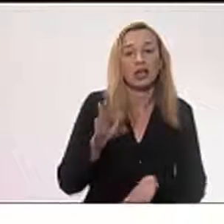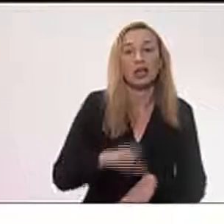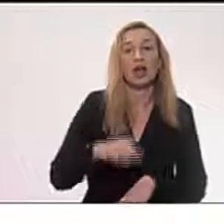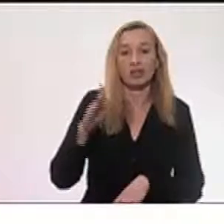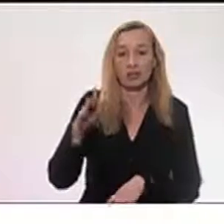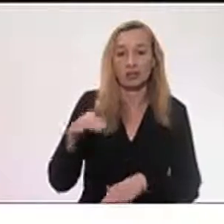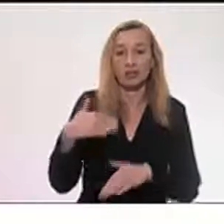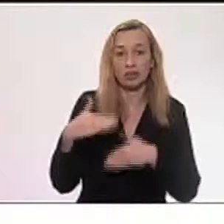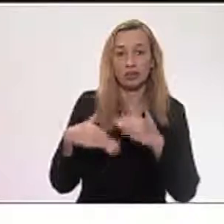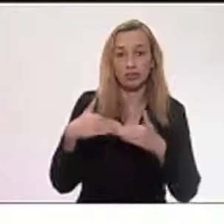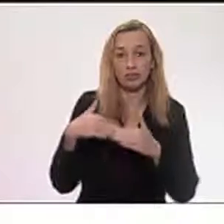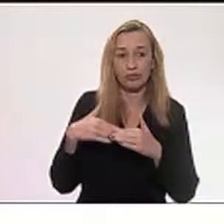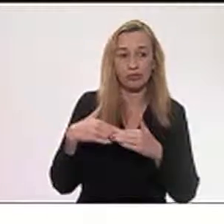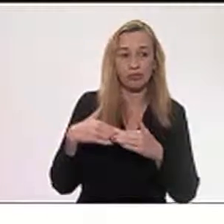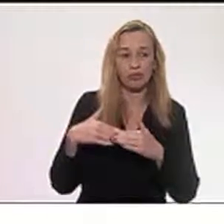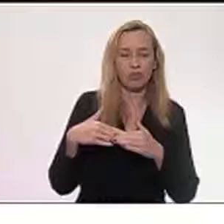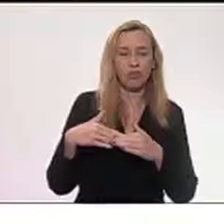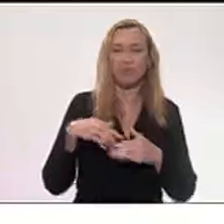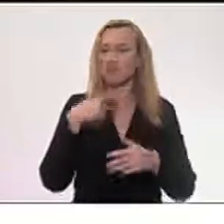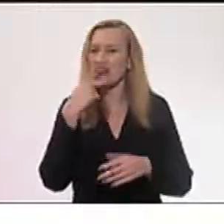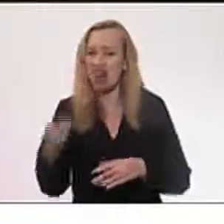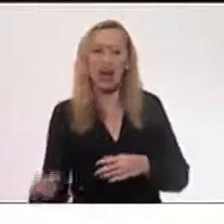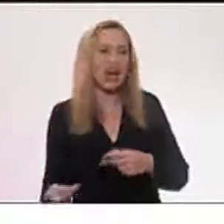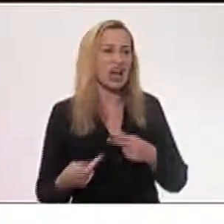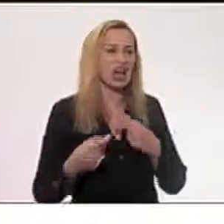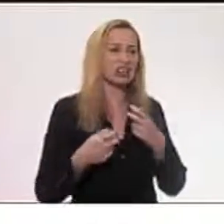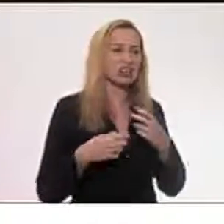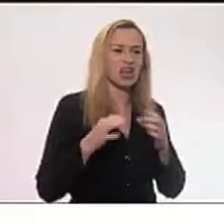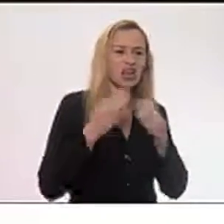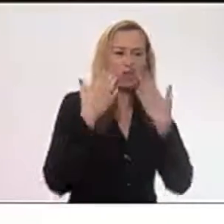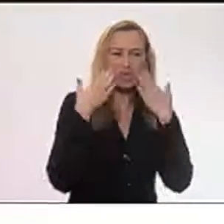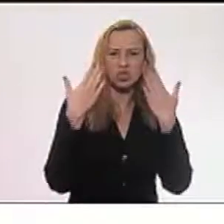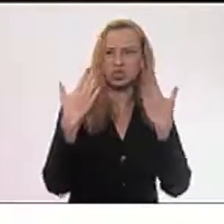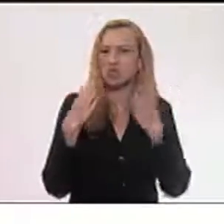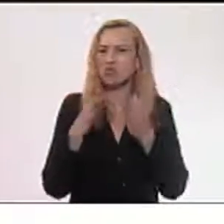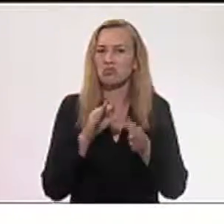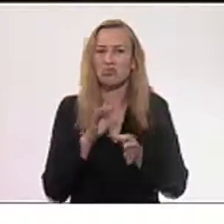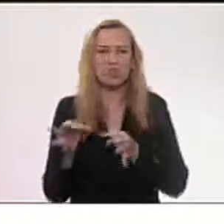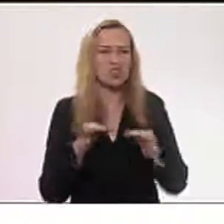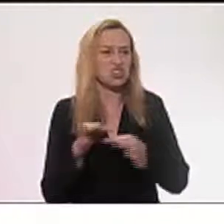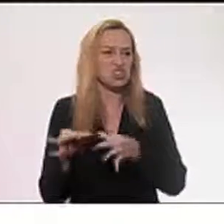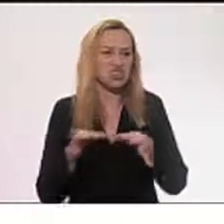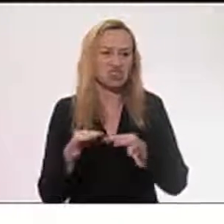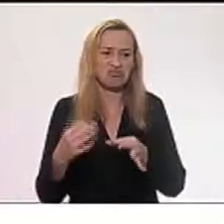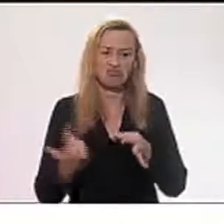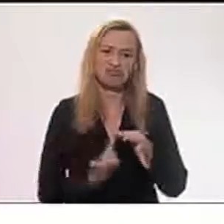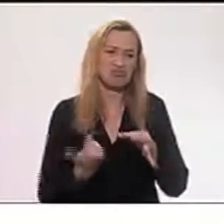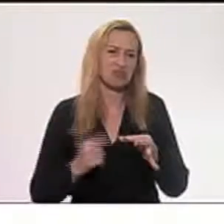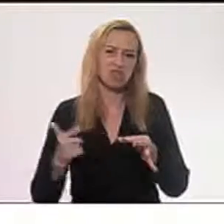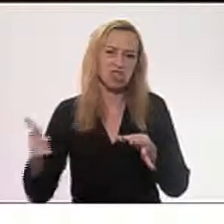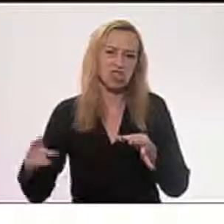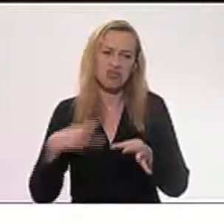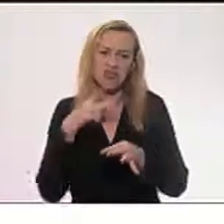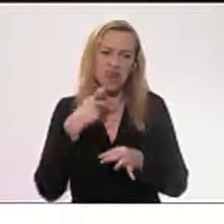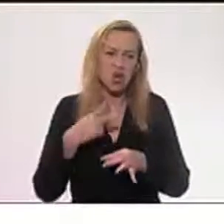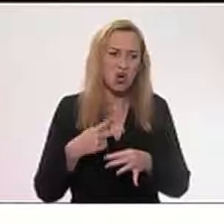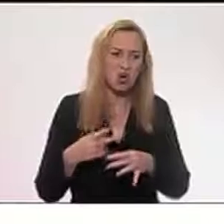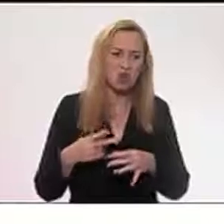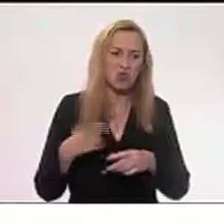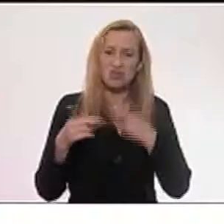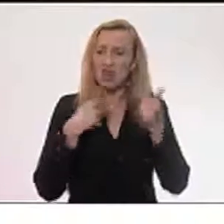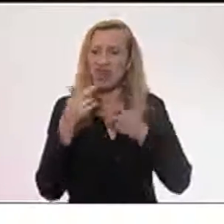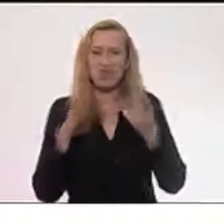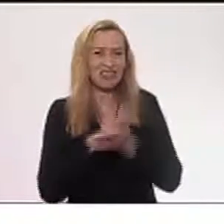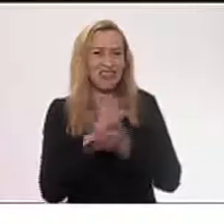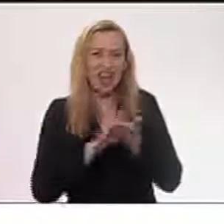inexpressivo, que jamais se posicionava, não apresentou projeto relevante, não discursava, não se pronunciava, enfim,